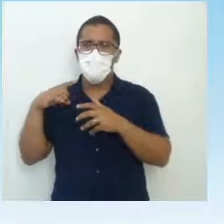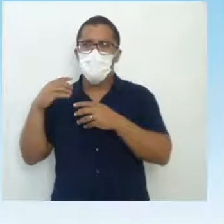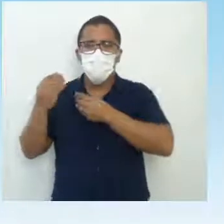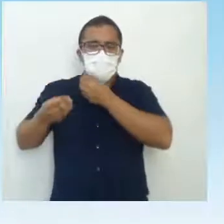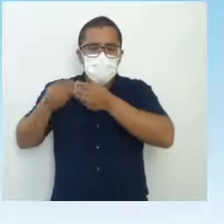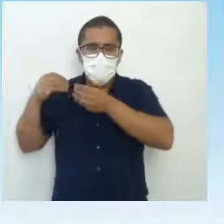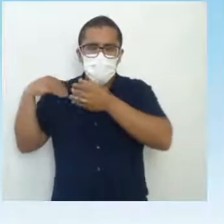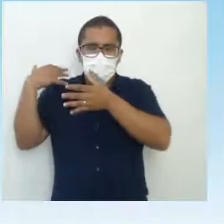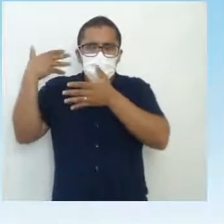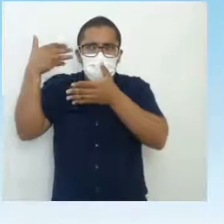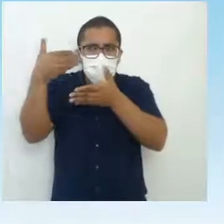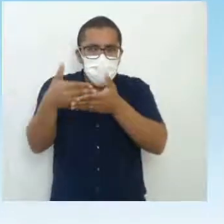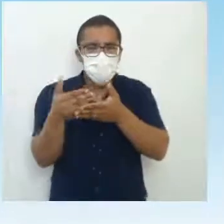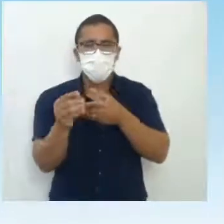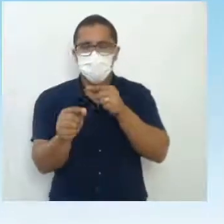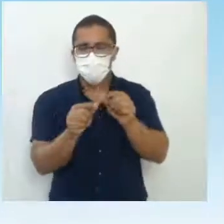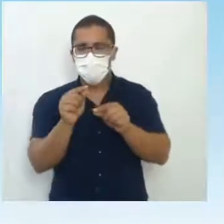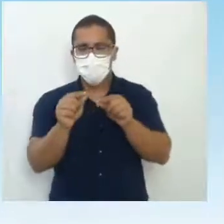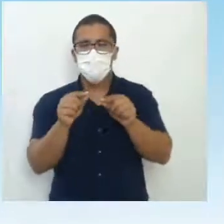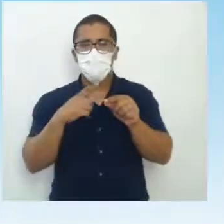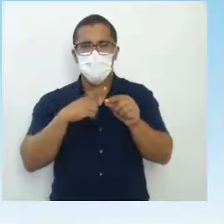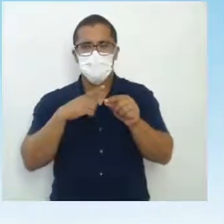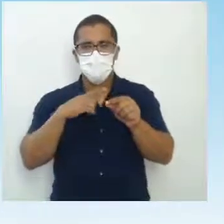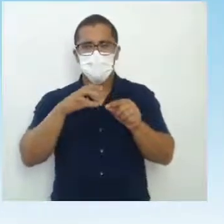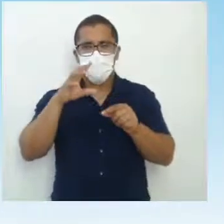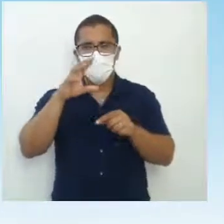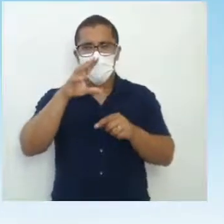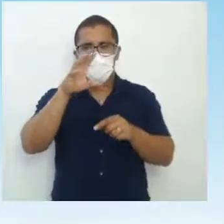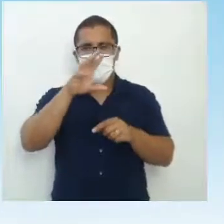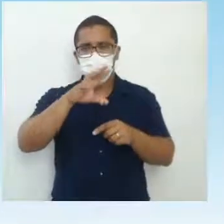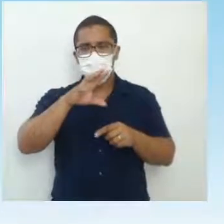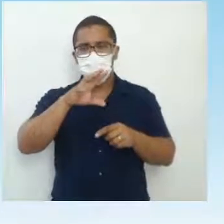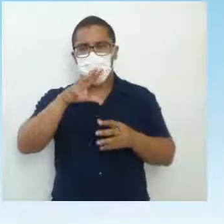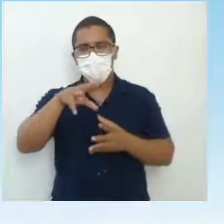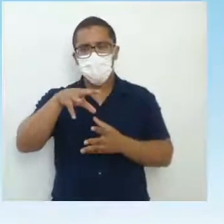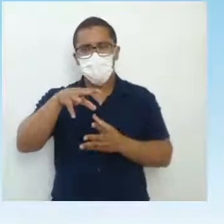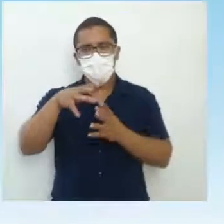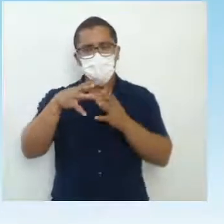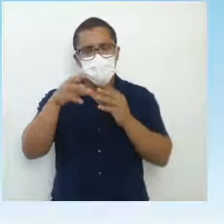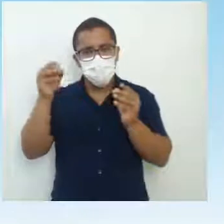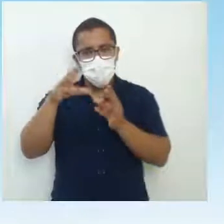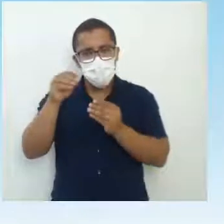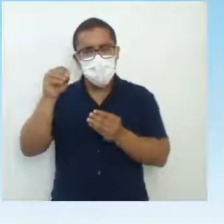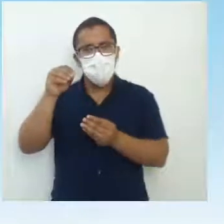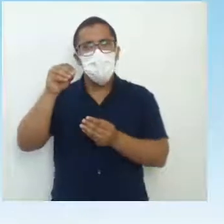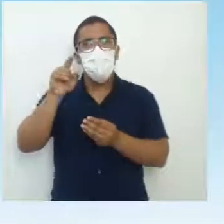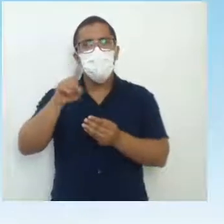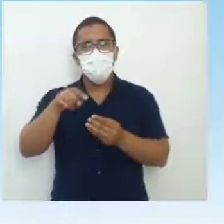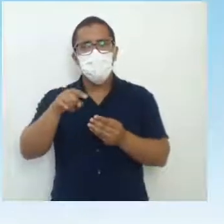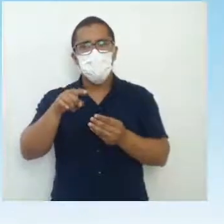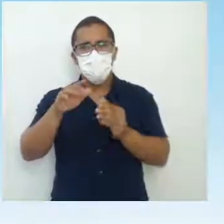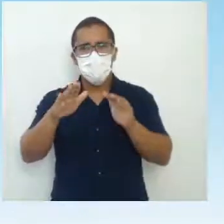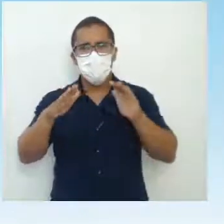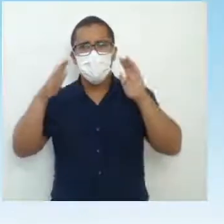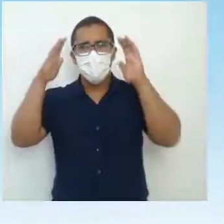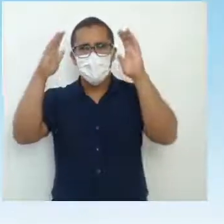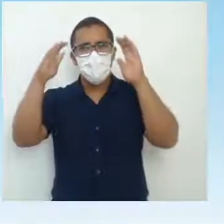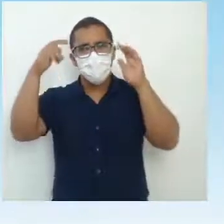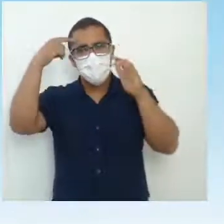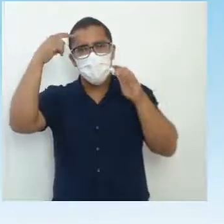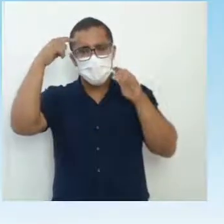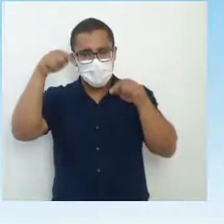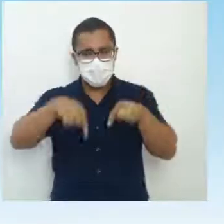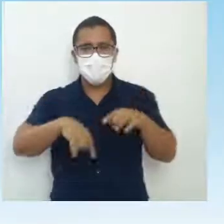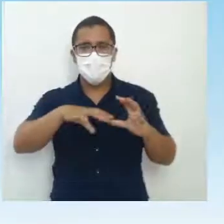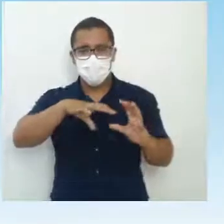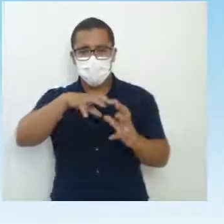raízes espiritualistas. Um espírito foi preparado na espiritualidade maior para trazer à Terra